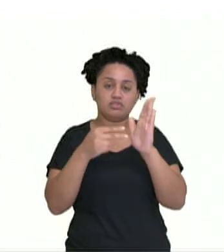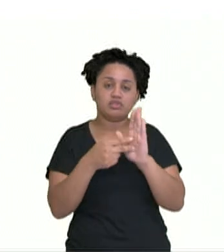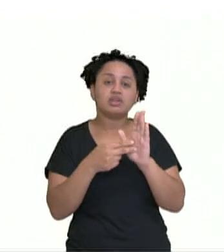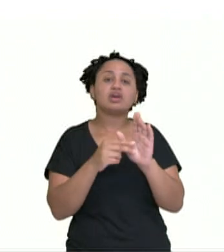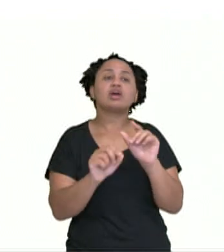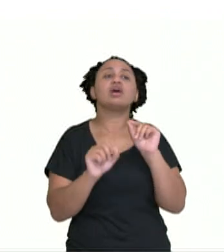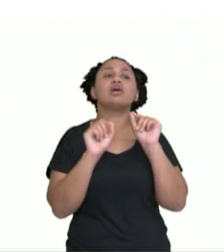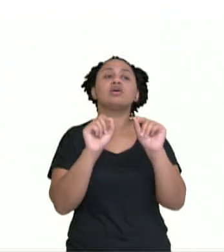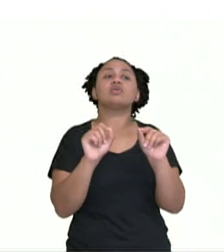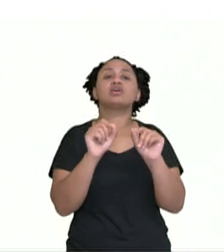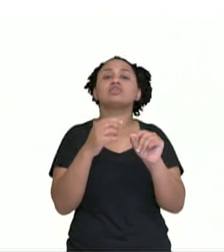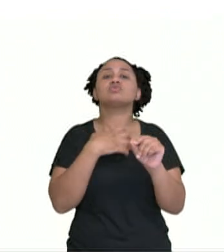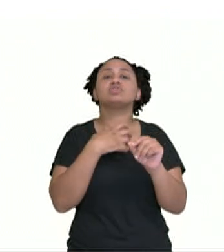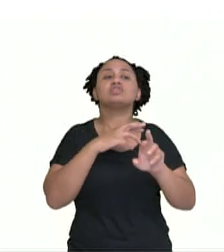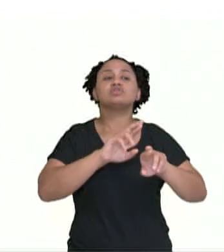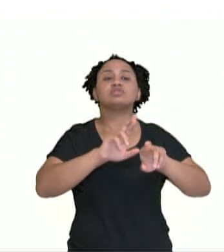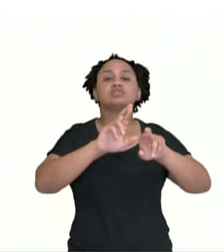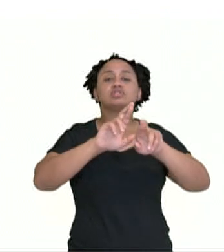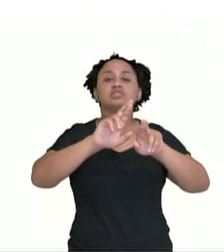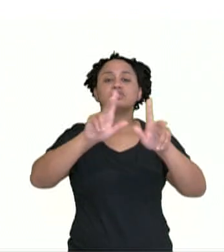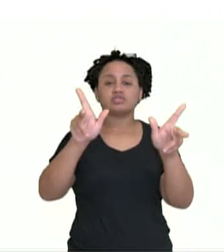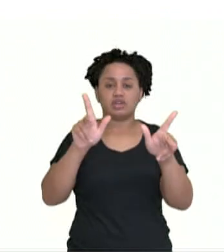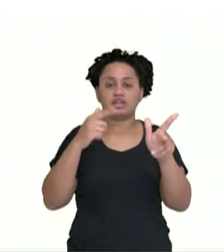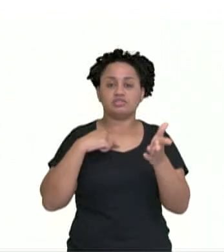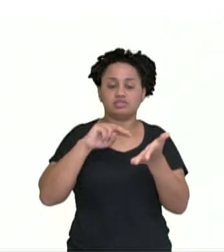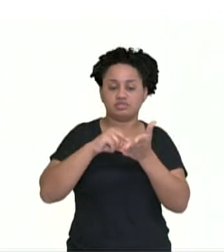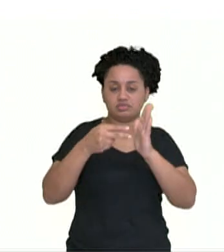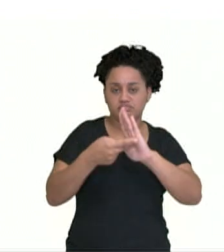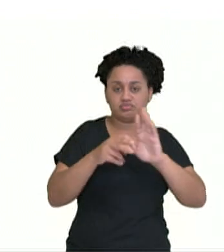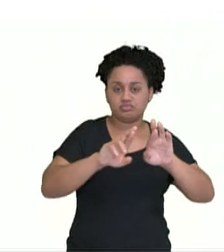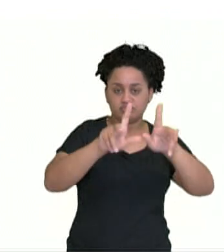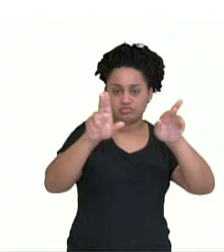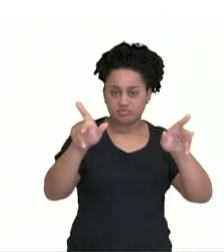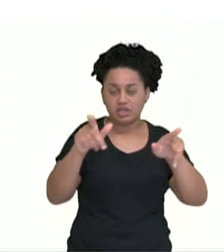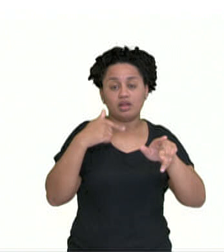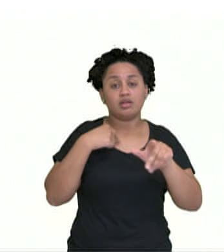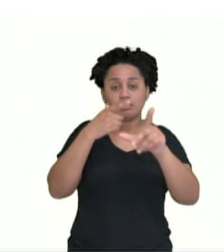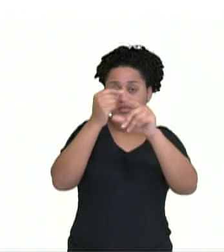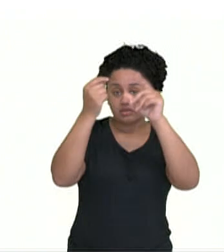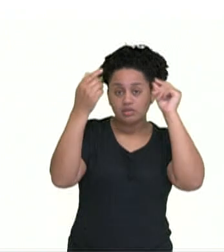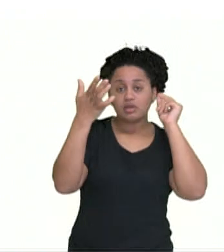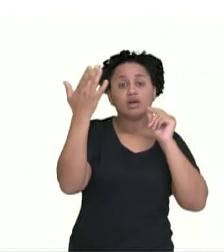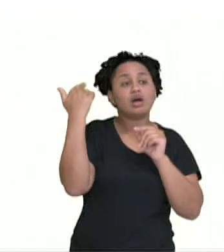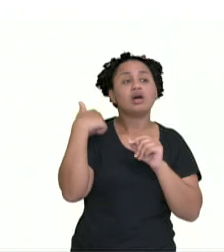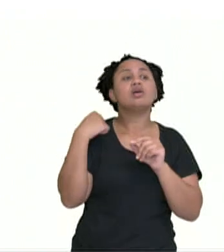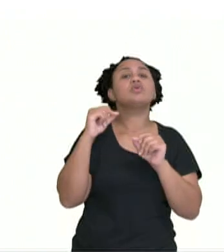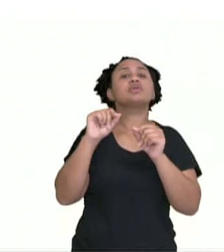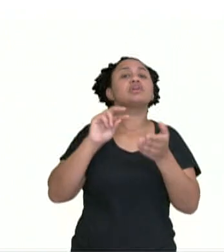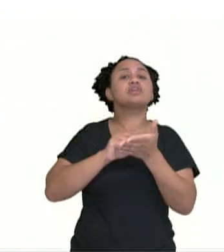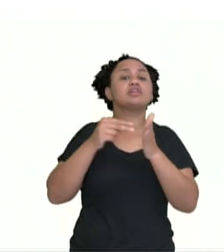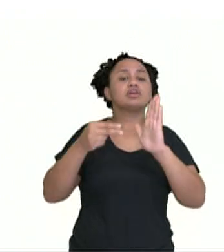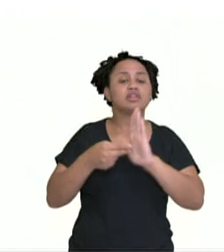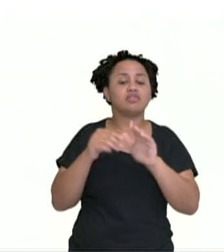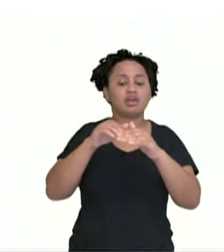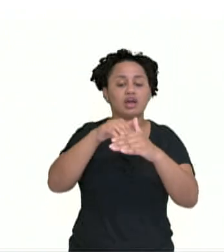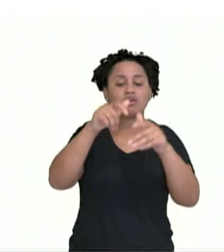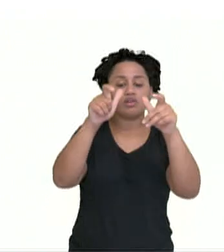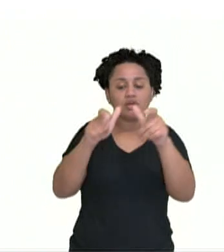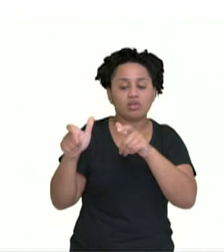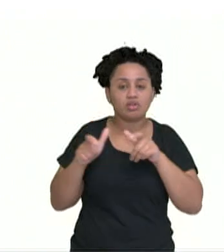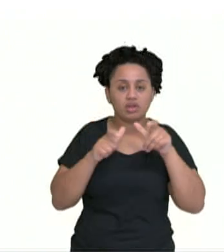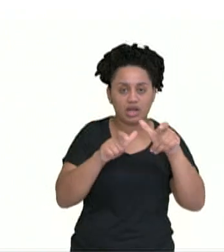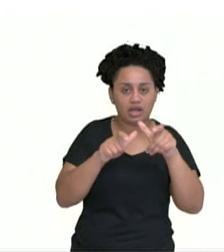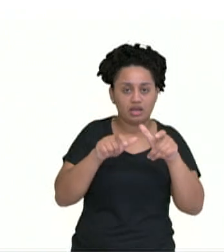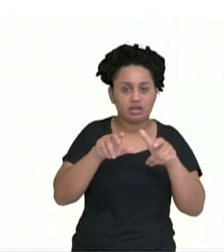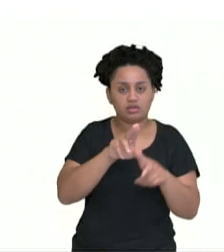é atribuído diferentes significados. Na Grécia Antiga, como era conhecido o espaço chamado orquestra num